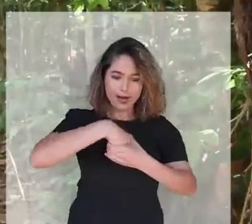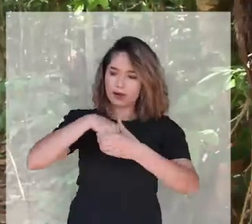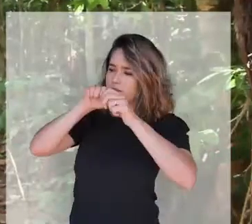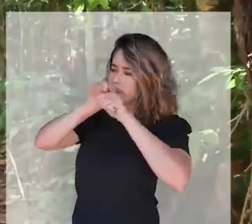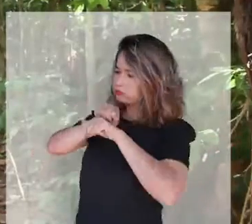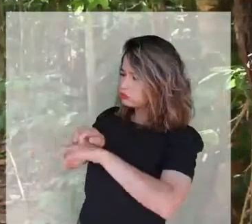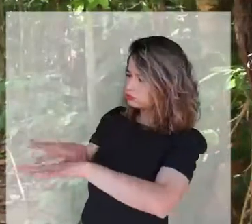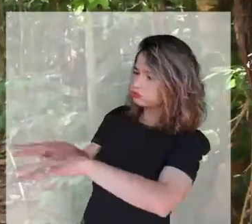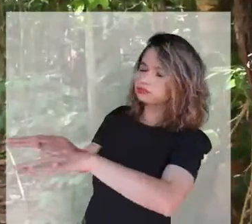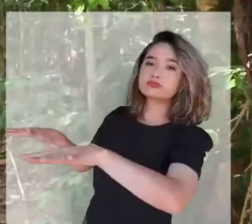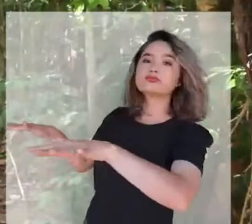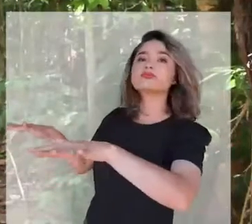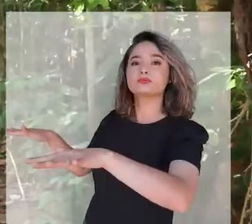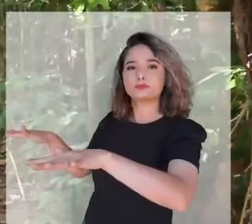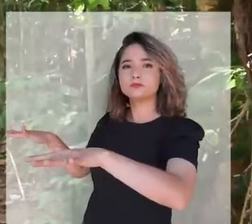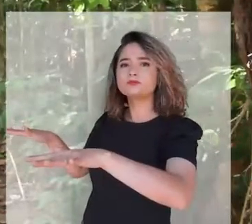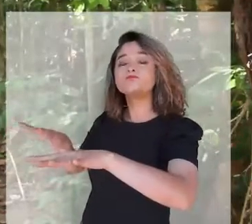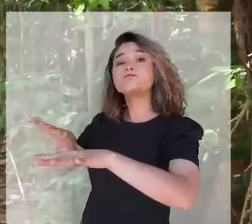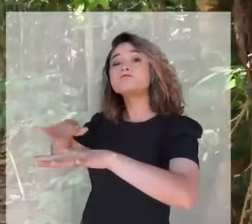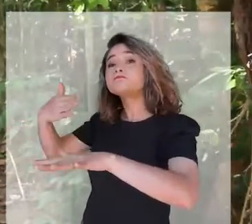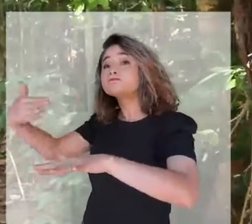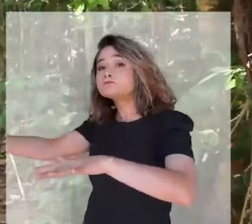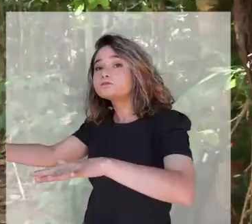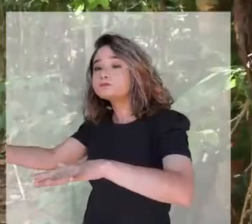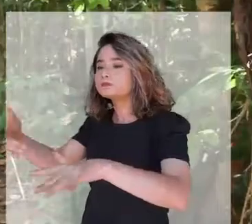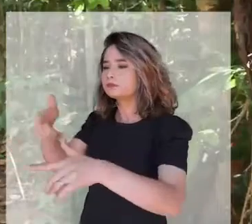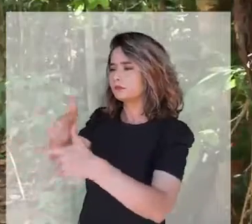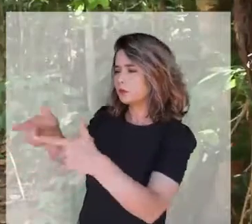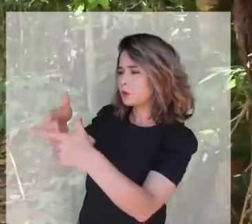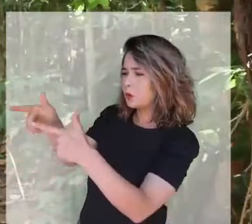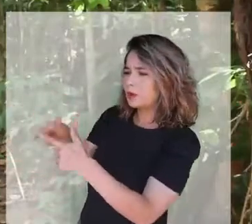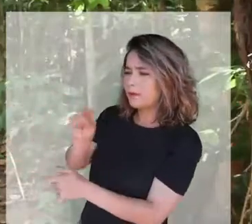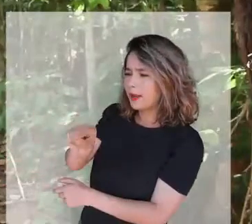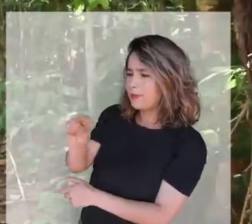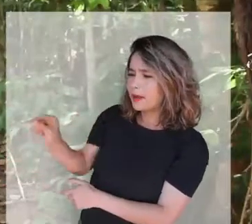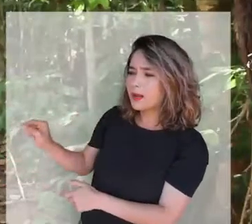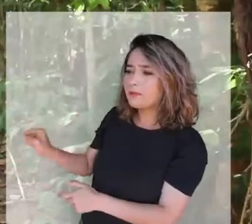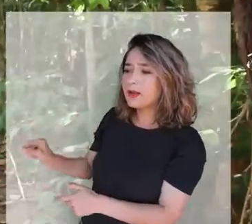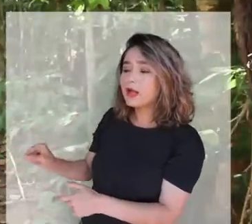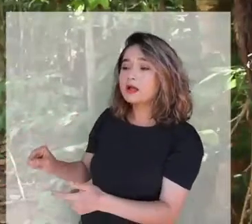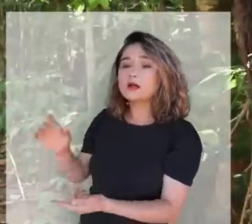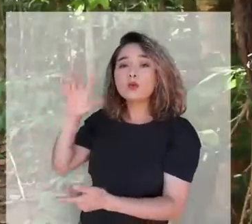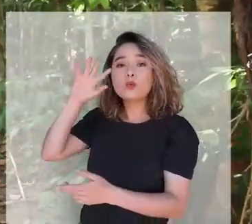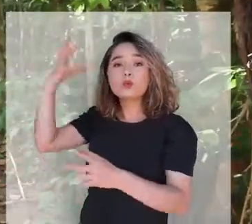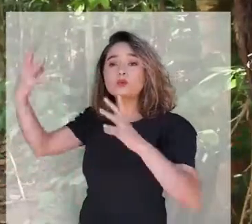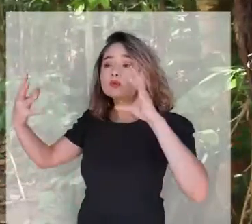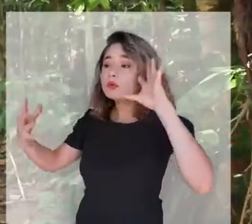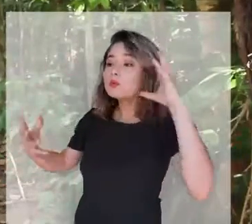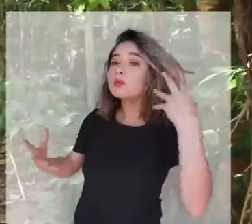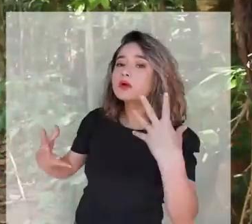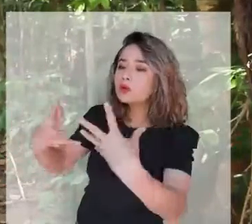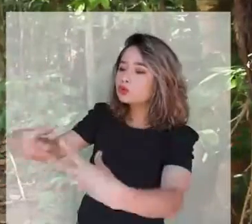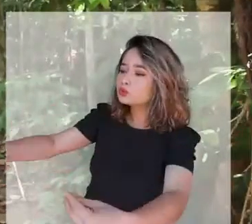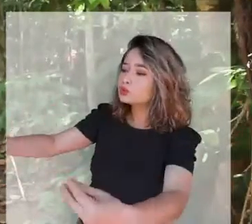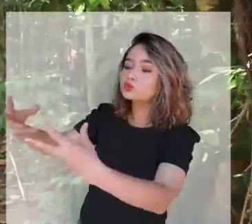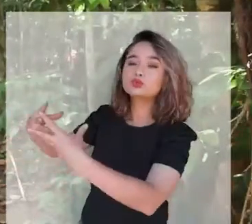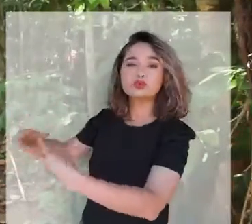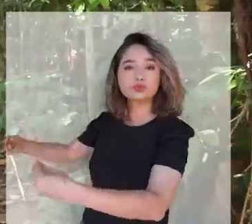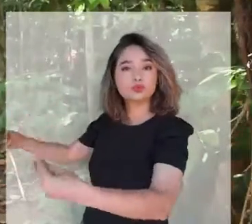é somente uma extensão, não é estender a universidade para a